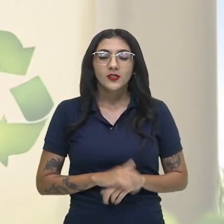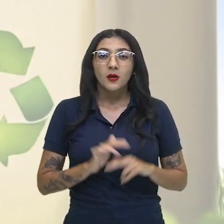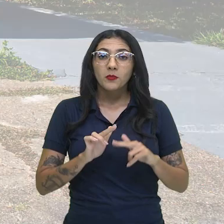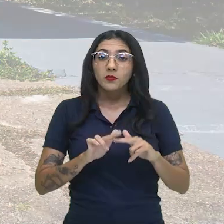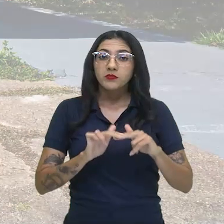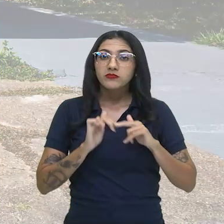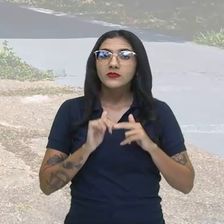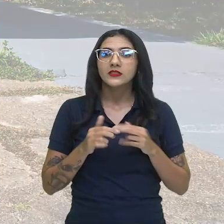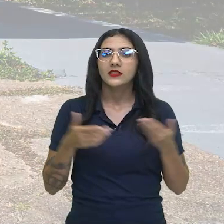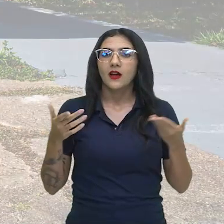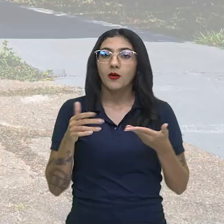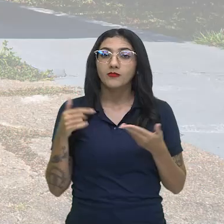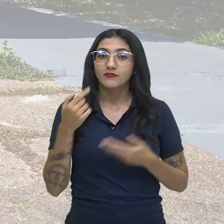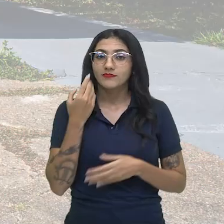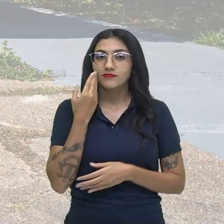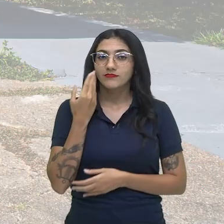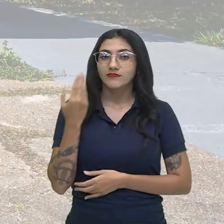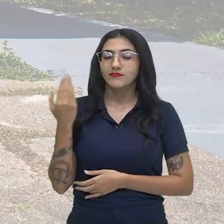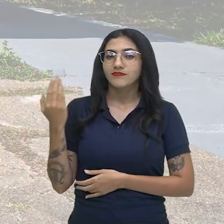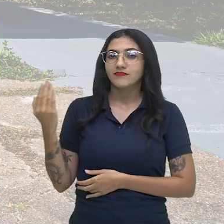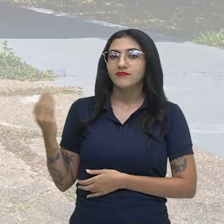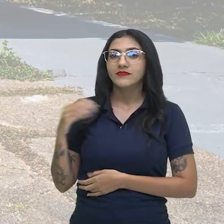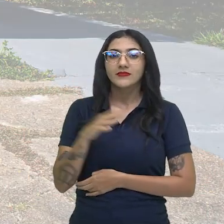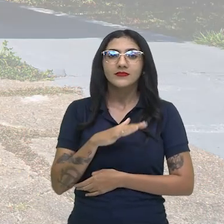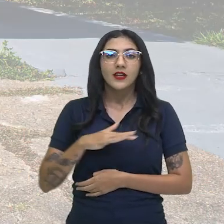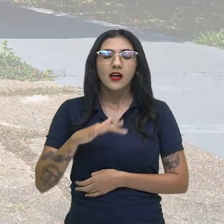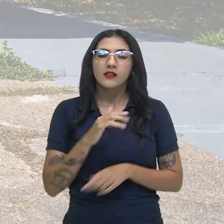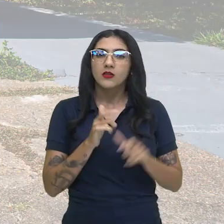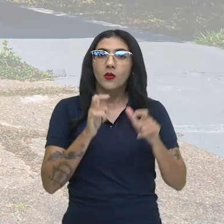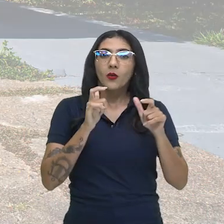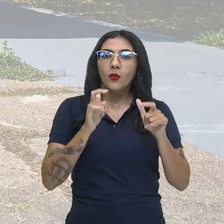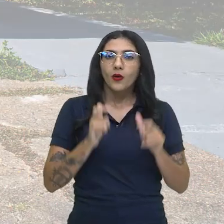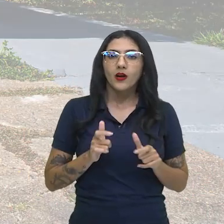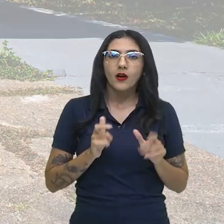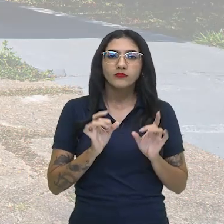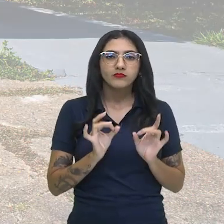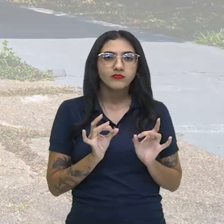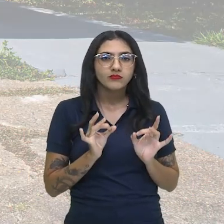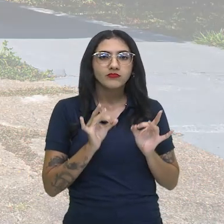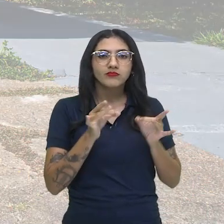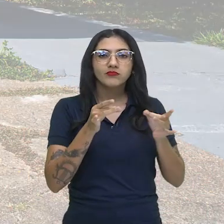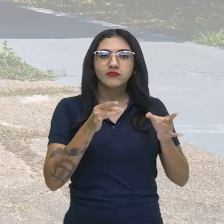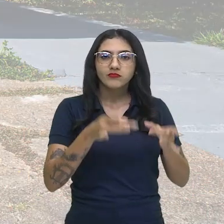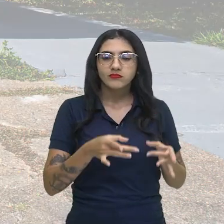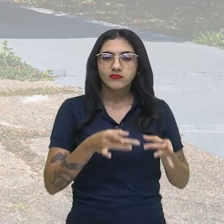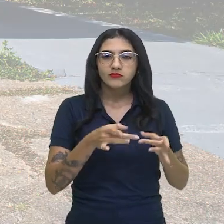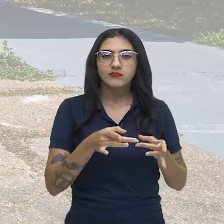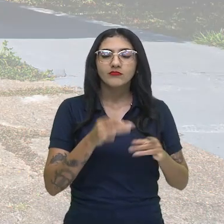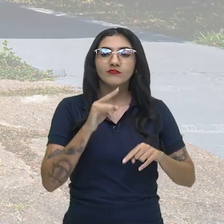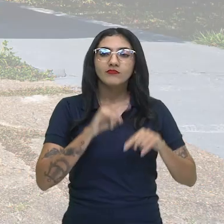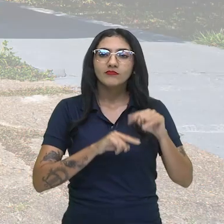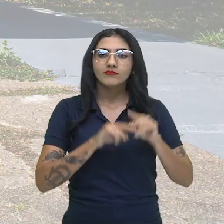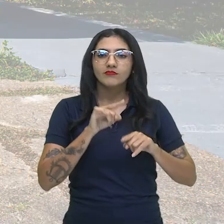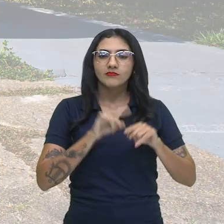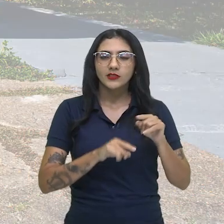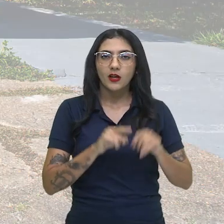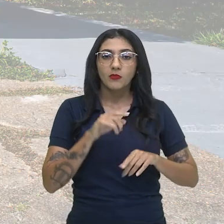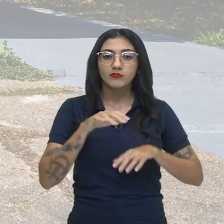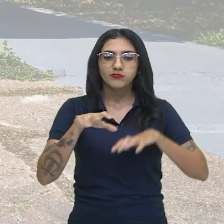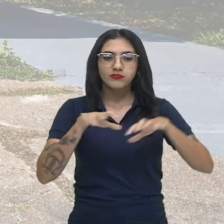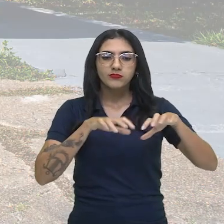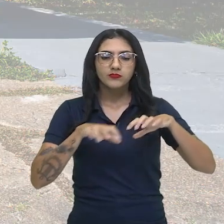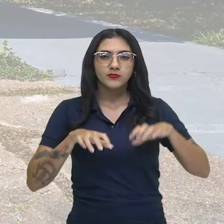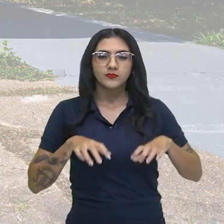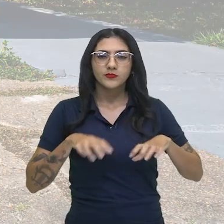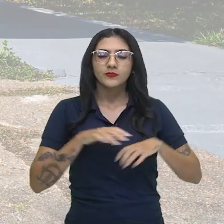para esse ambiente que é uma central de resíduos sólidos, né? Que é uma central de coleta